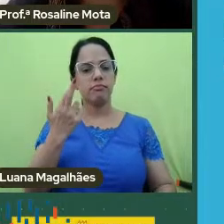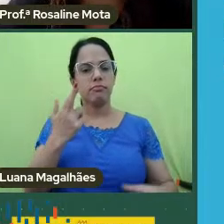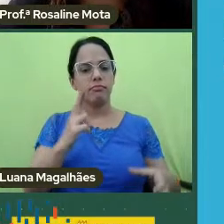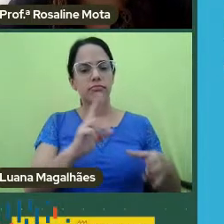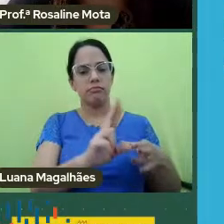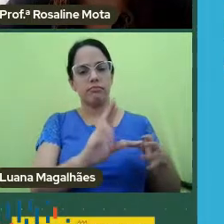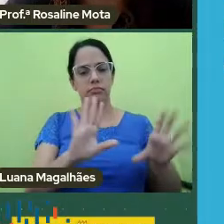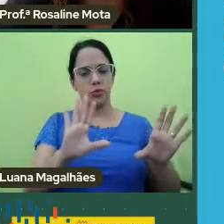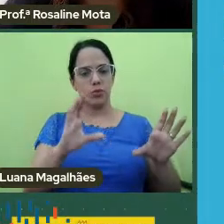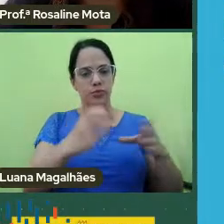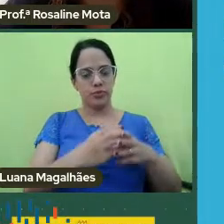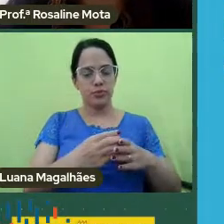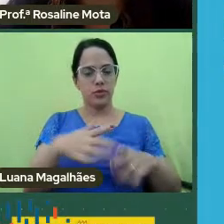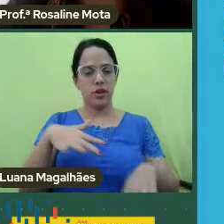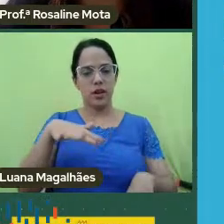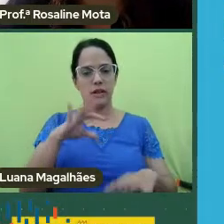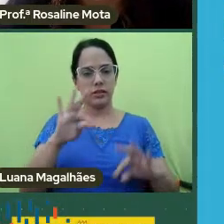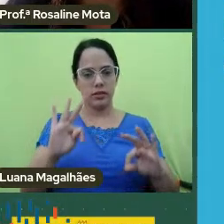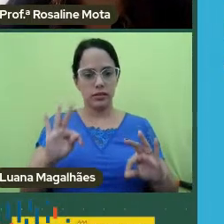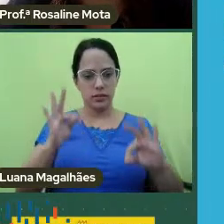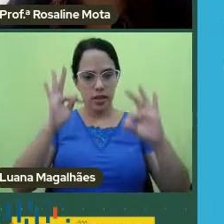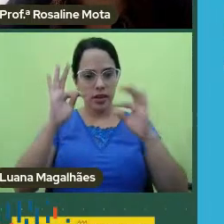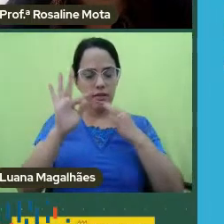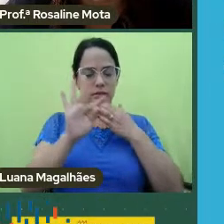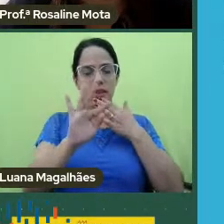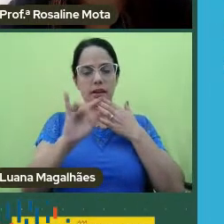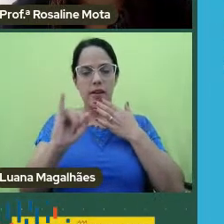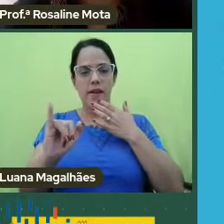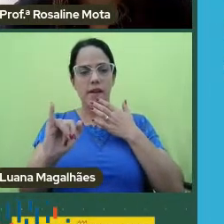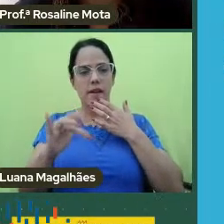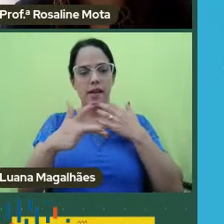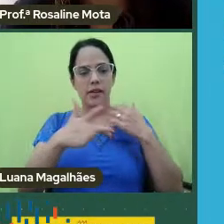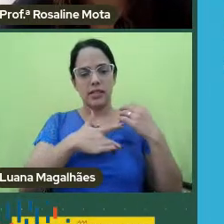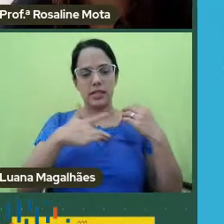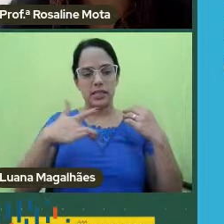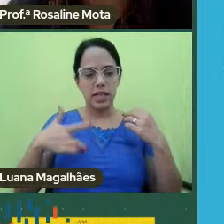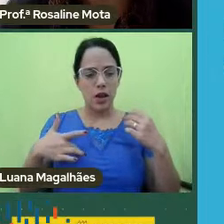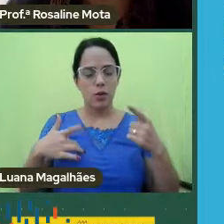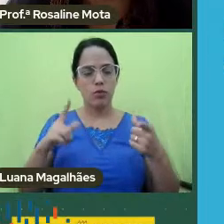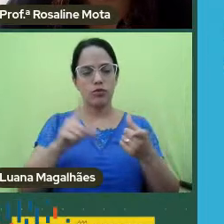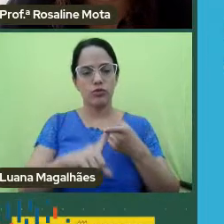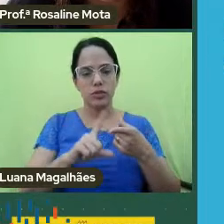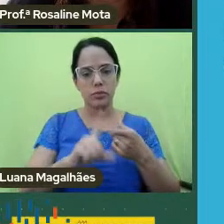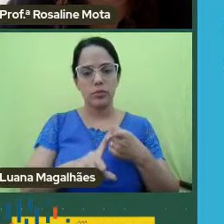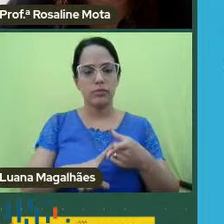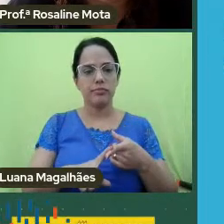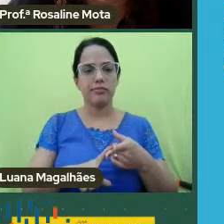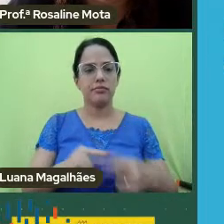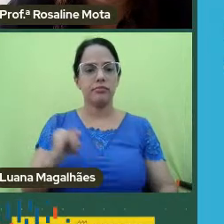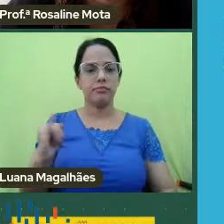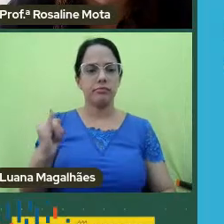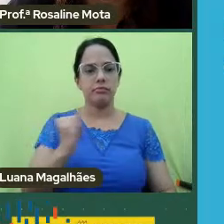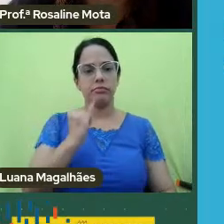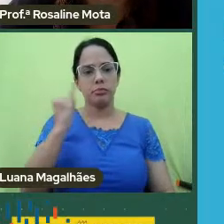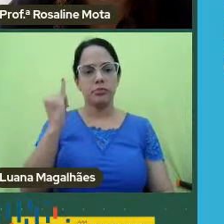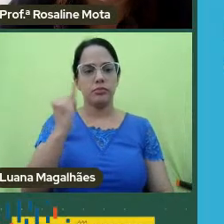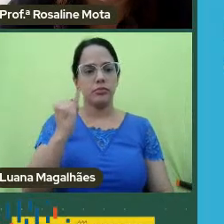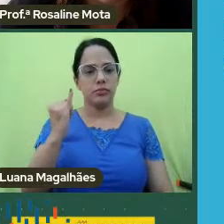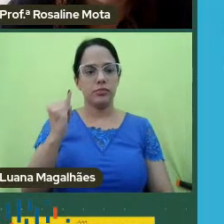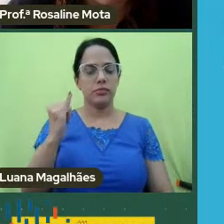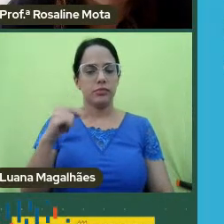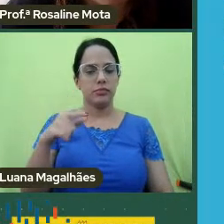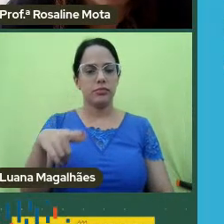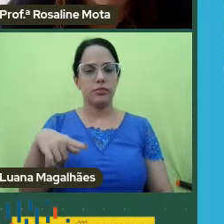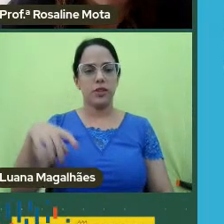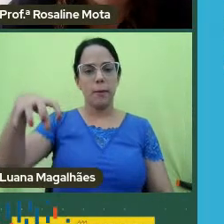área de tecnologia da informação e saúde digital nas comissões. É muito importante envolver o máximo de